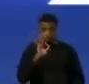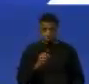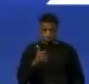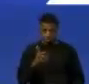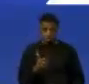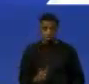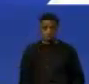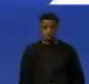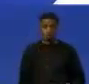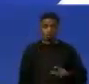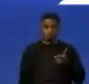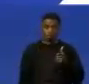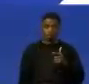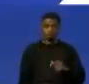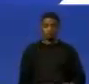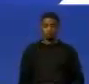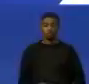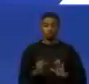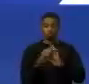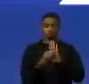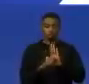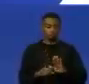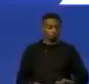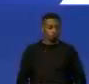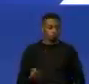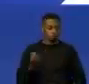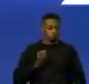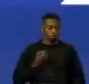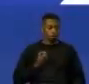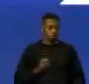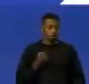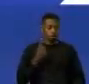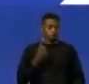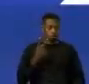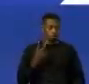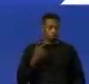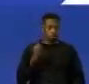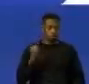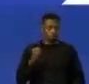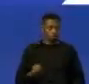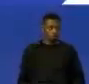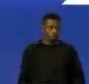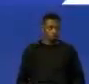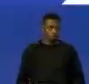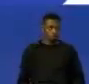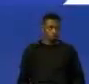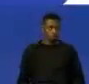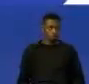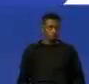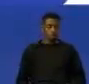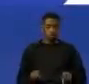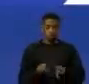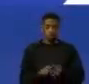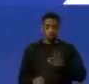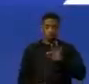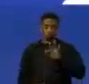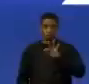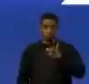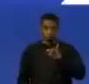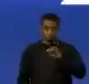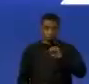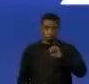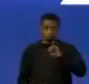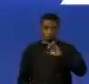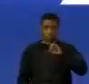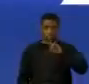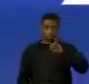certo? Vamos para a nossa próxima questão, questão de número 128, uma questão de fisiologia. E essa